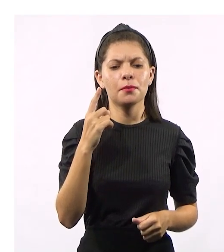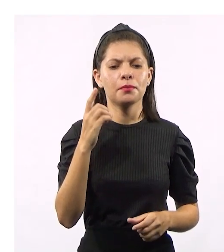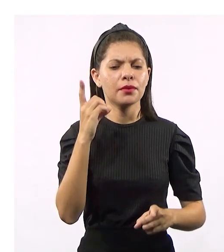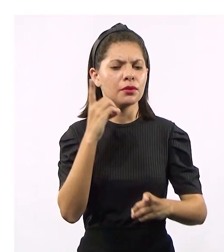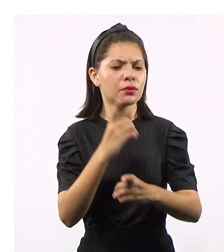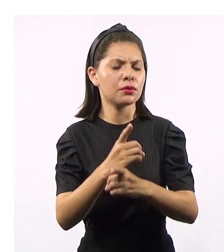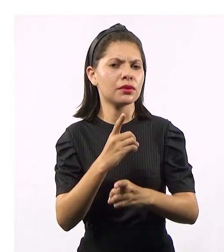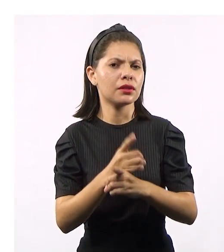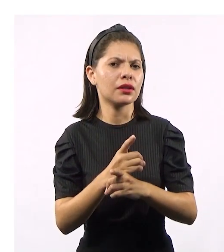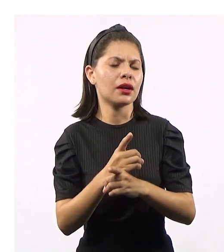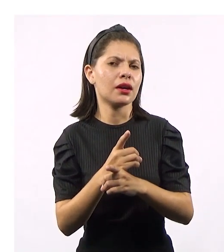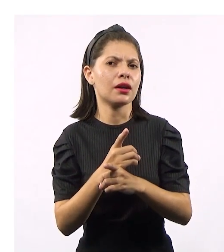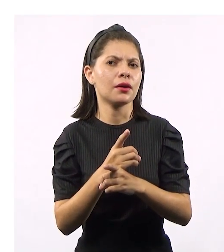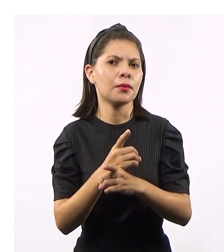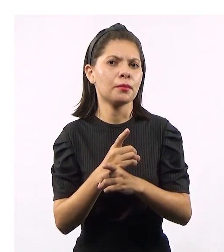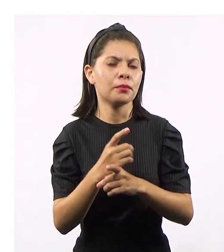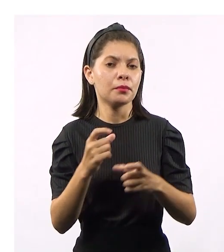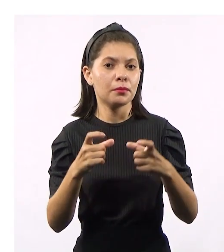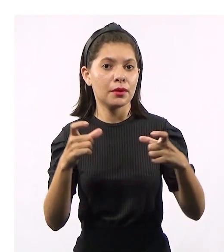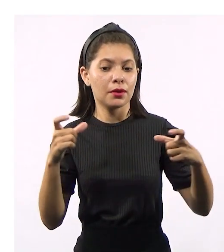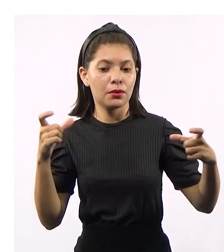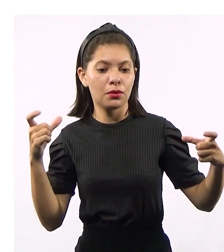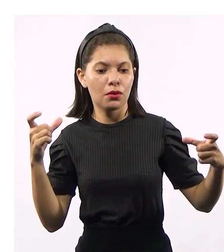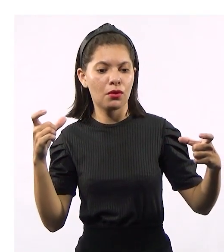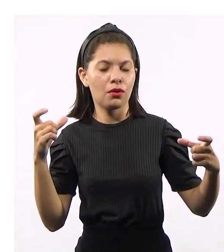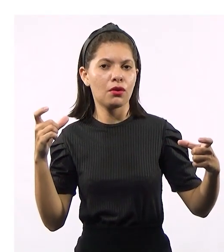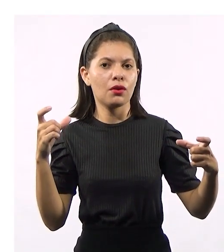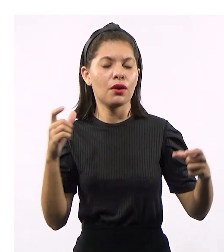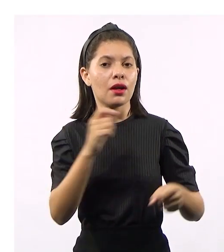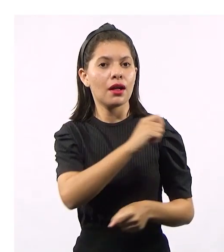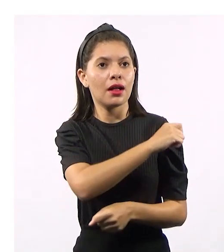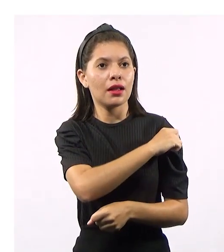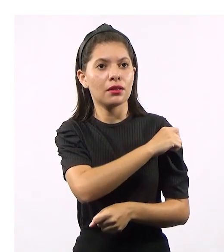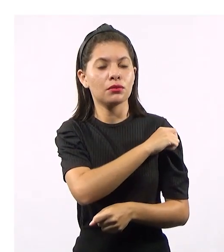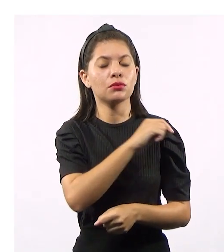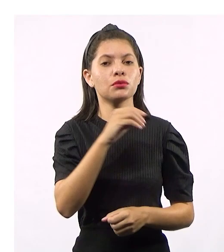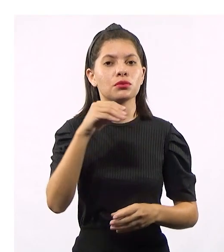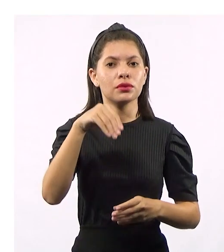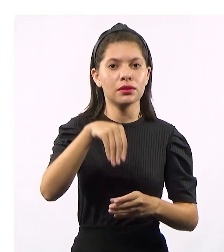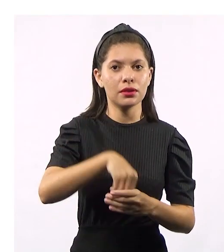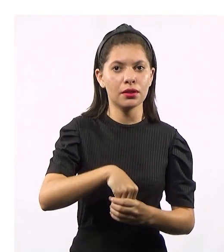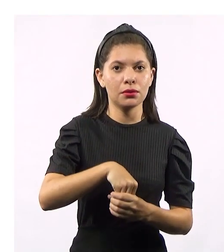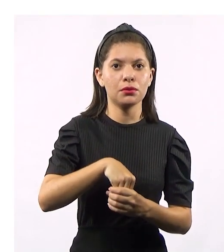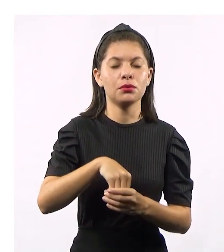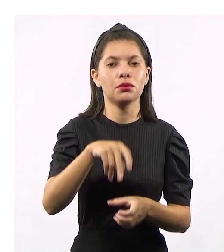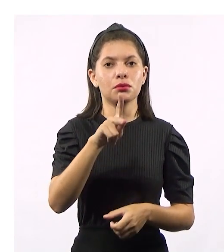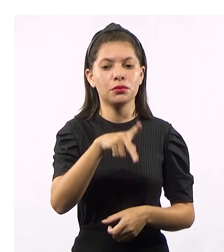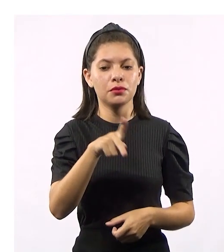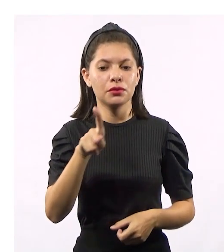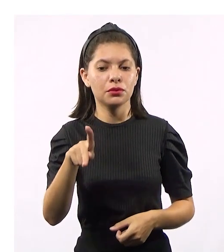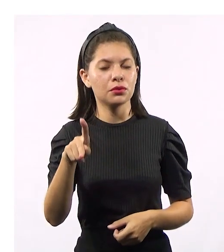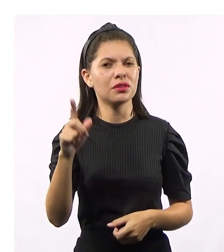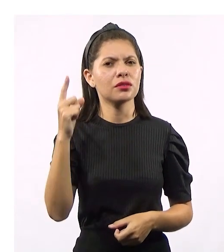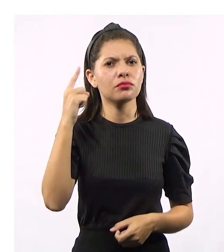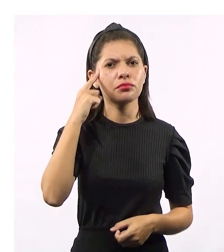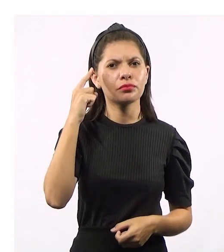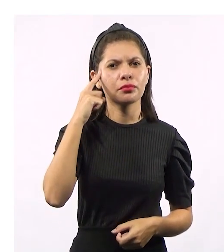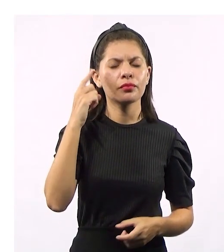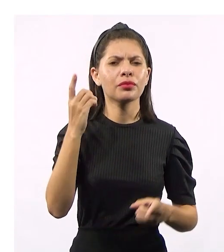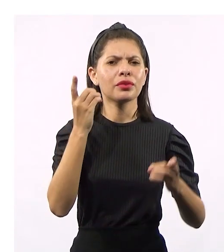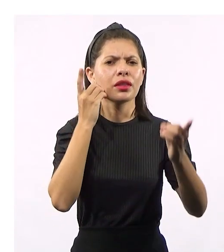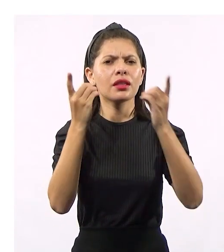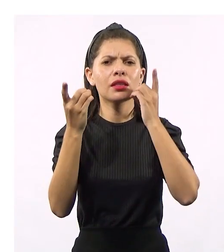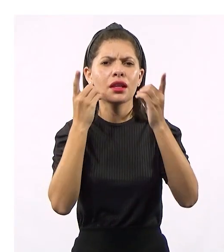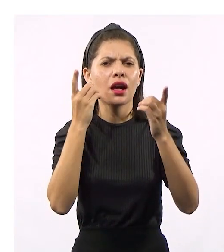as faixas de escolaridade com maior frequência dentro do grupo dos professores. Então, ter noção de que tipo de dado você